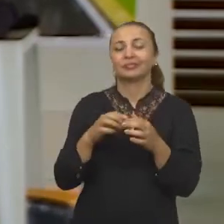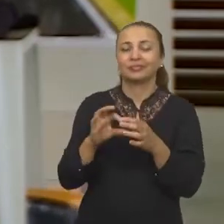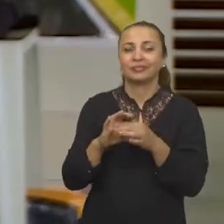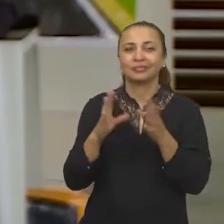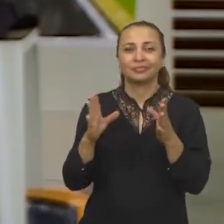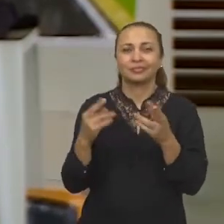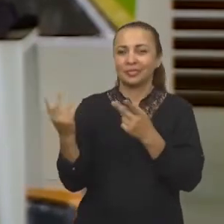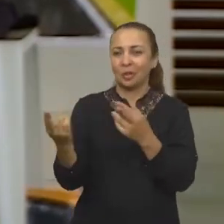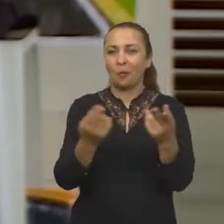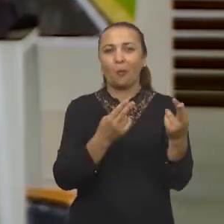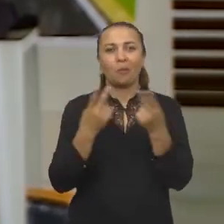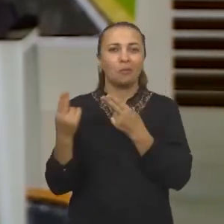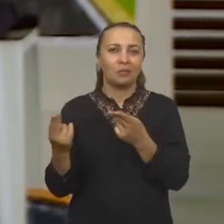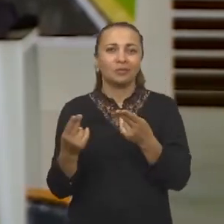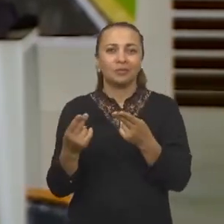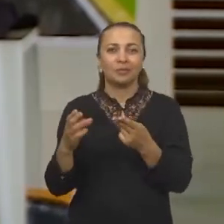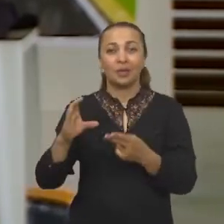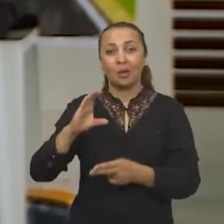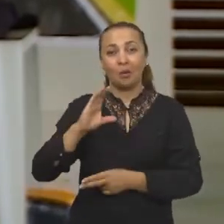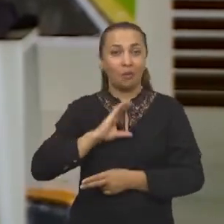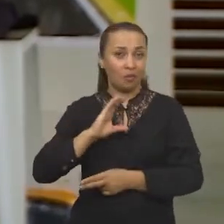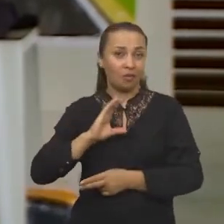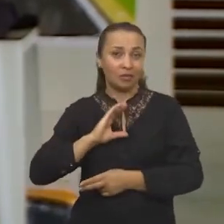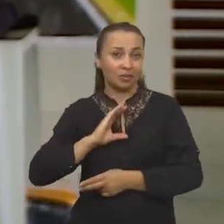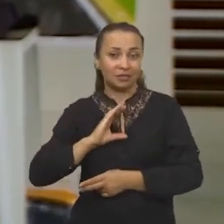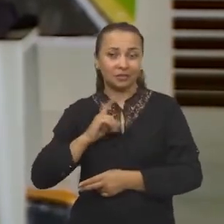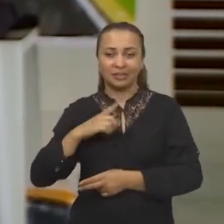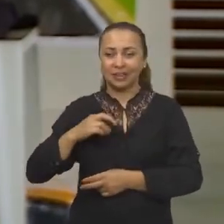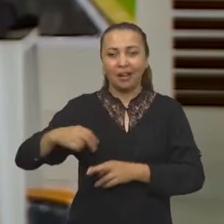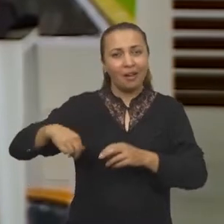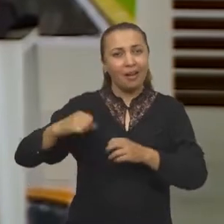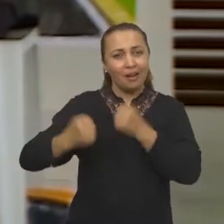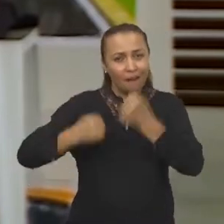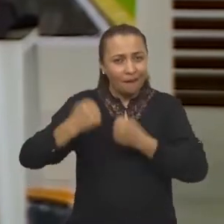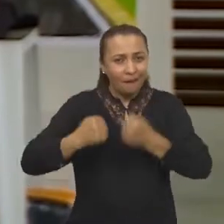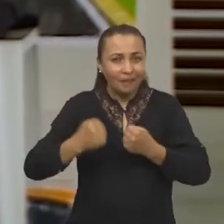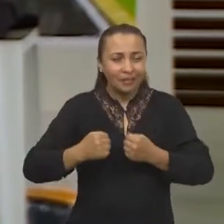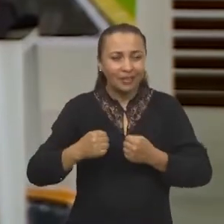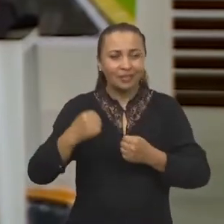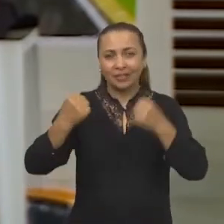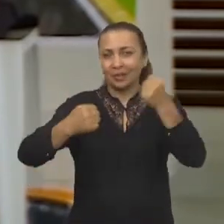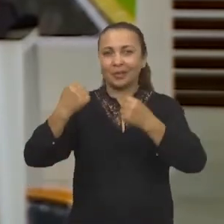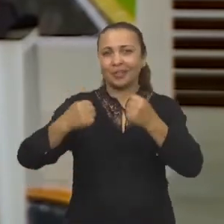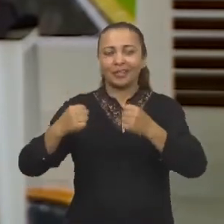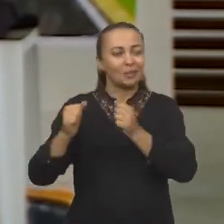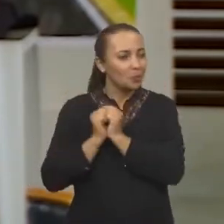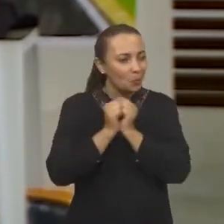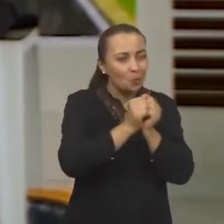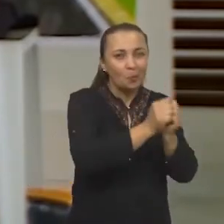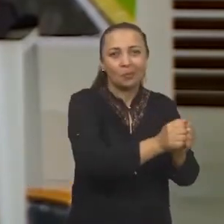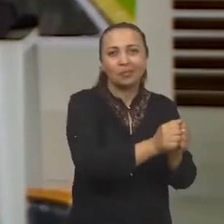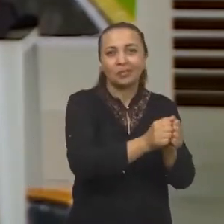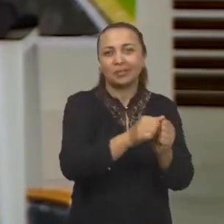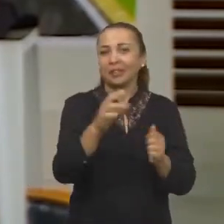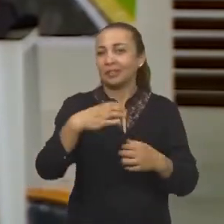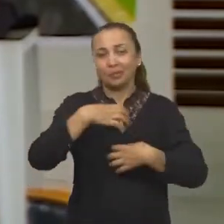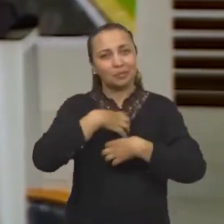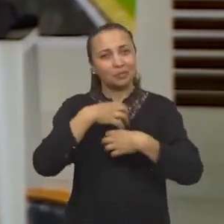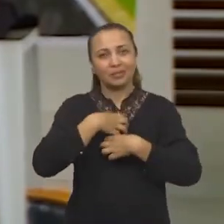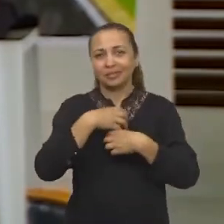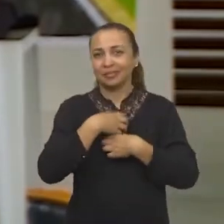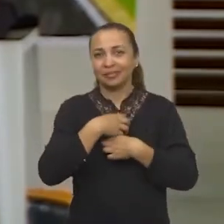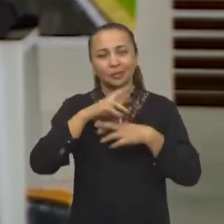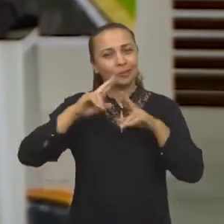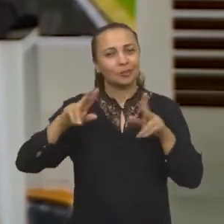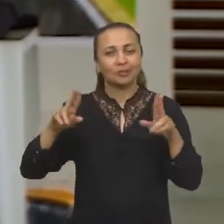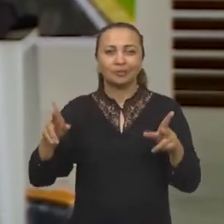ela vai ter as mesmas oportunidades, né? Enquanto o coleguinha dela de um ano está correndo, ela está correndo no carrinho, então ela participa, então ela não